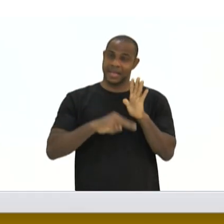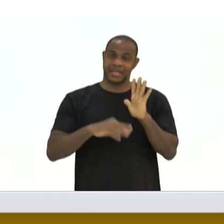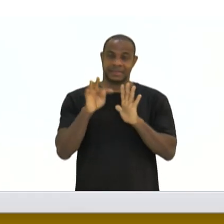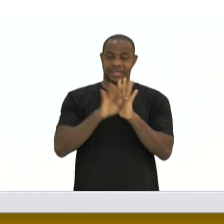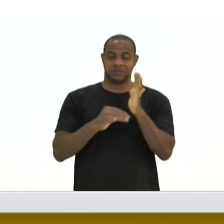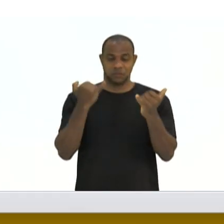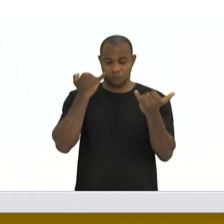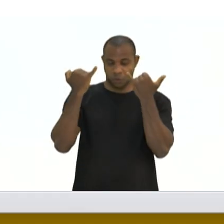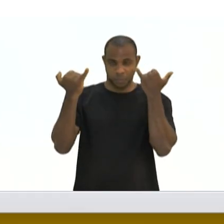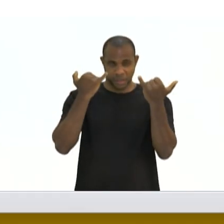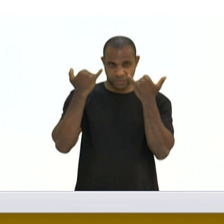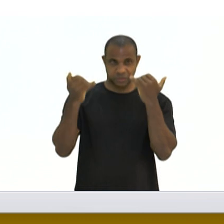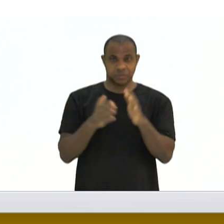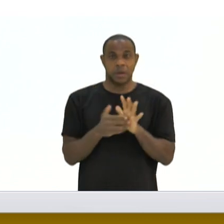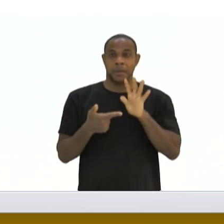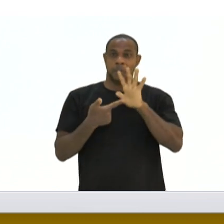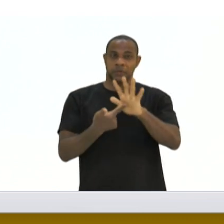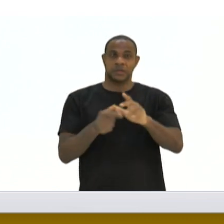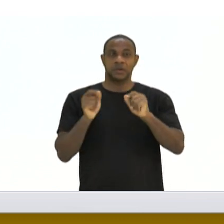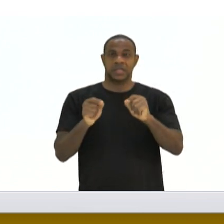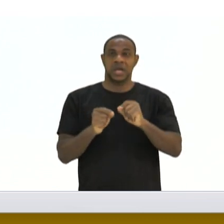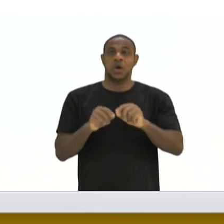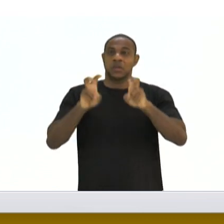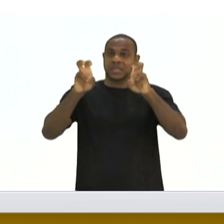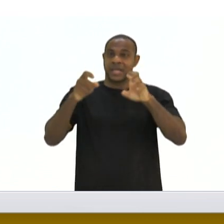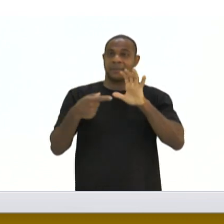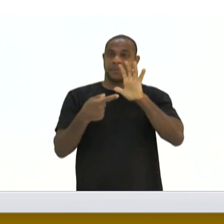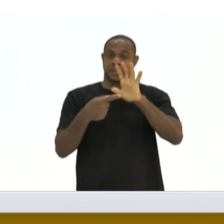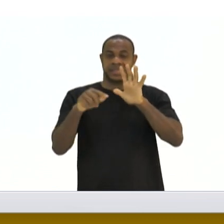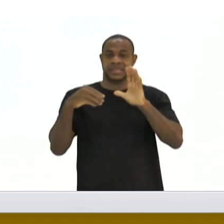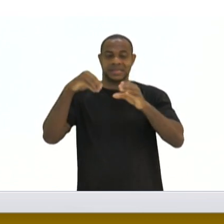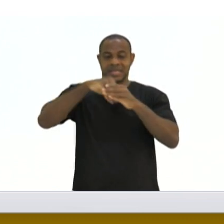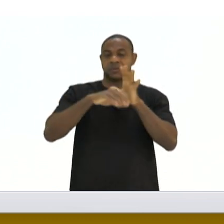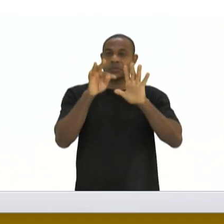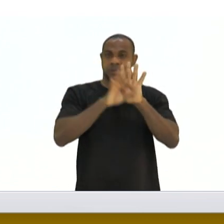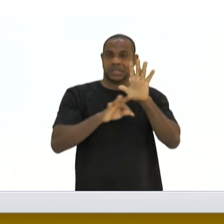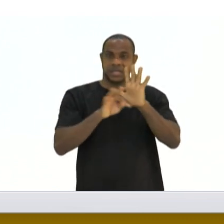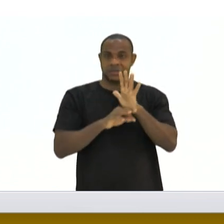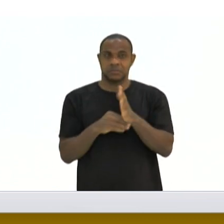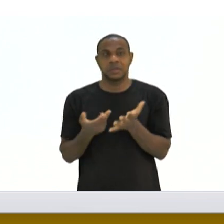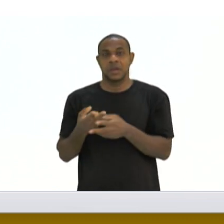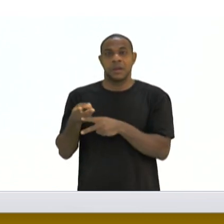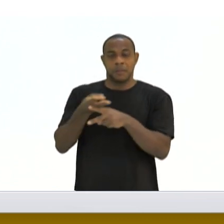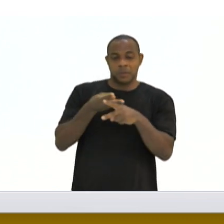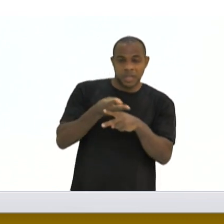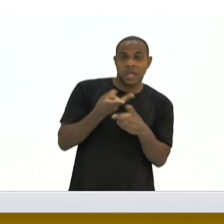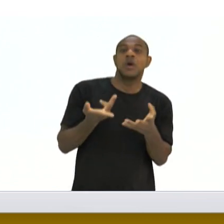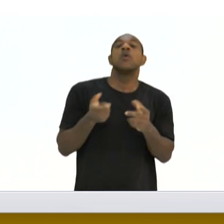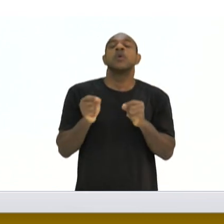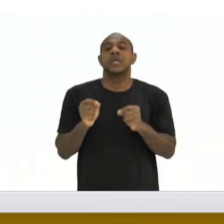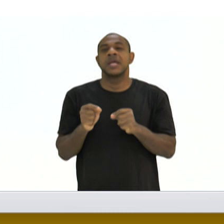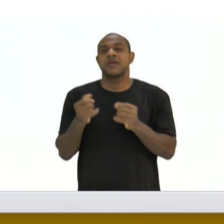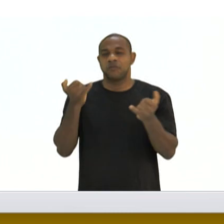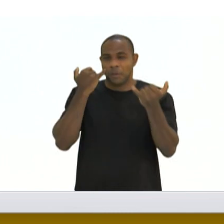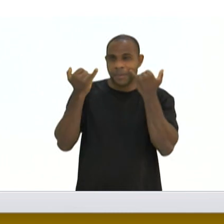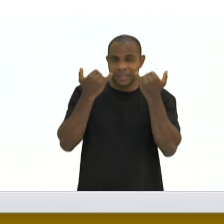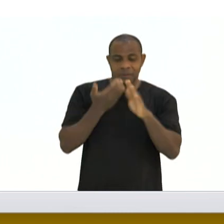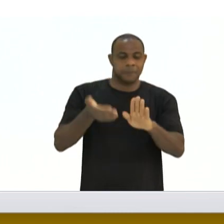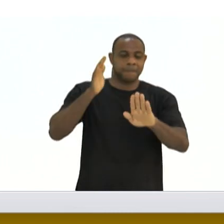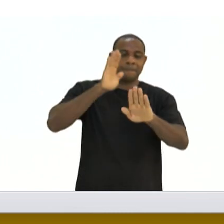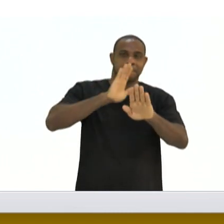informativos identificar o tema do texto localizar informações explícitas no texto